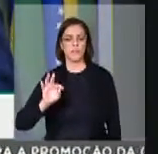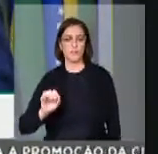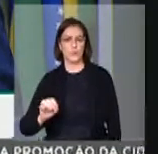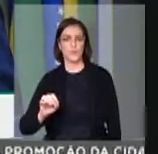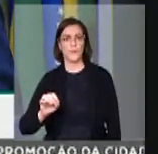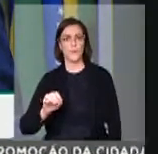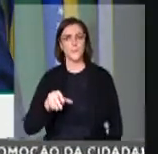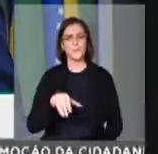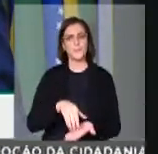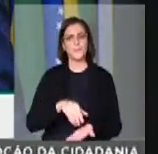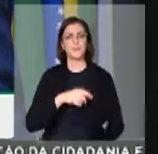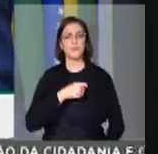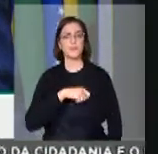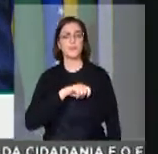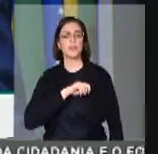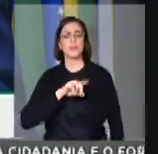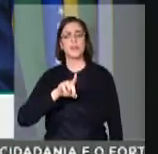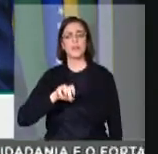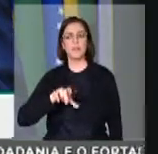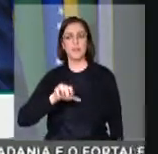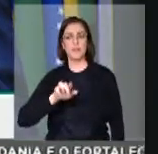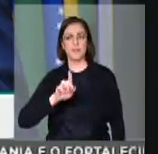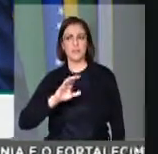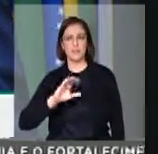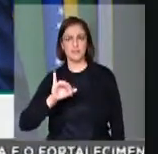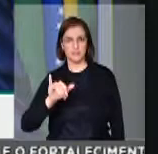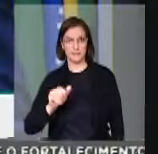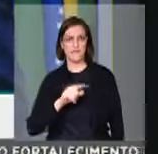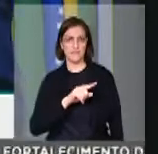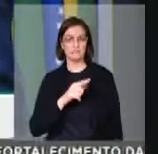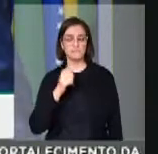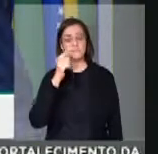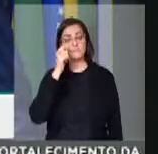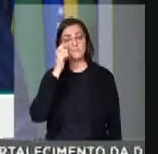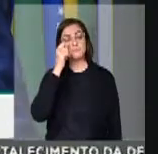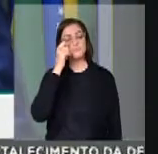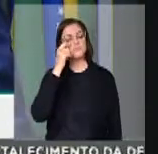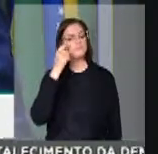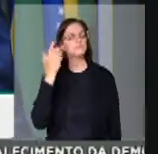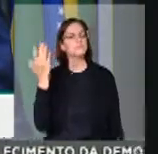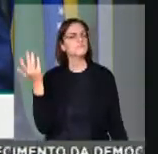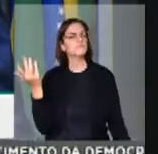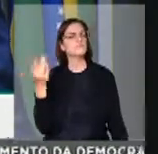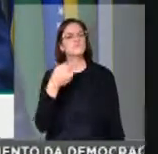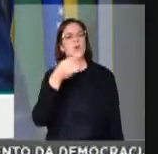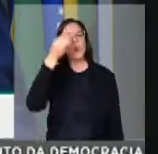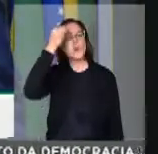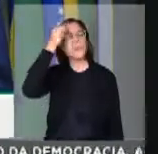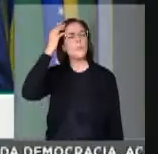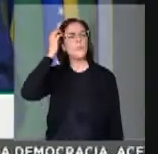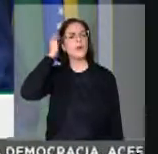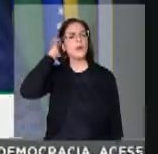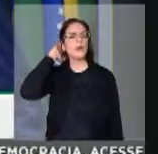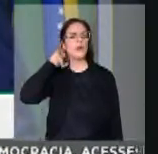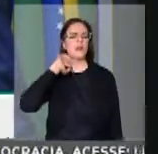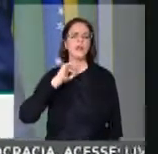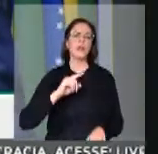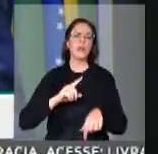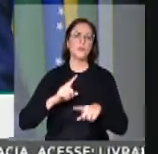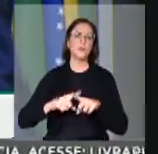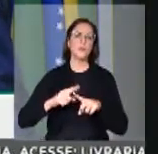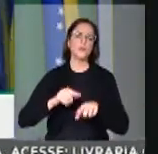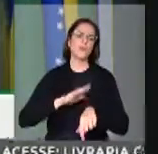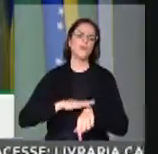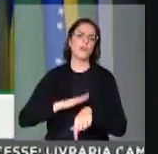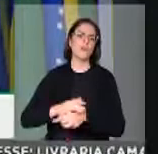delegacia a qual trabalhava o que é estranho senhores e senhoras é culpar a profissional a